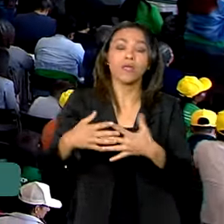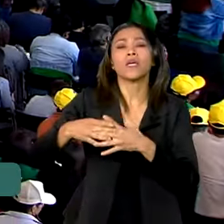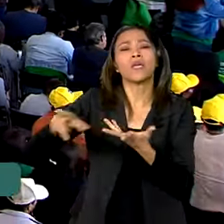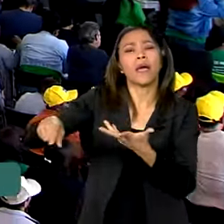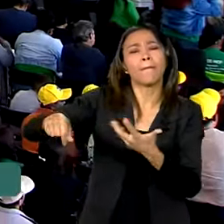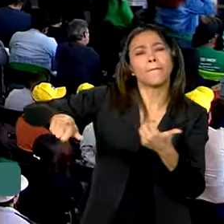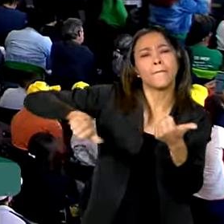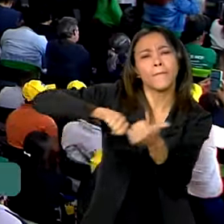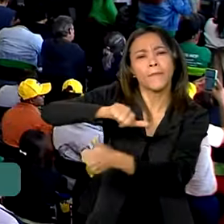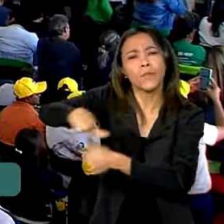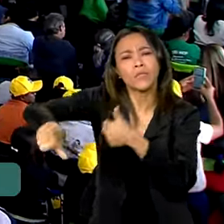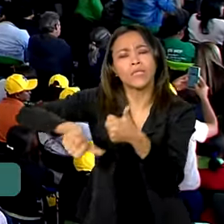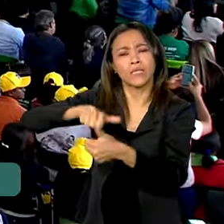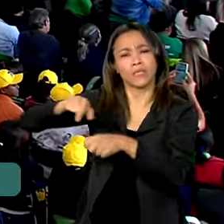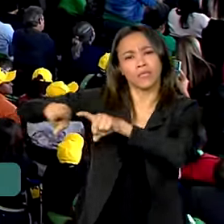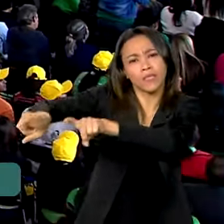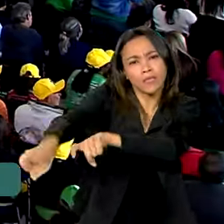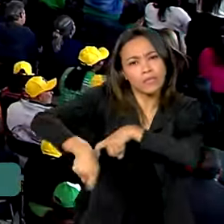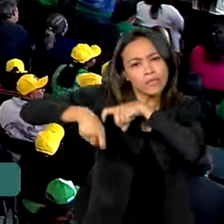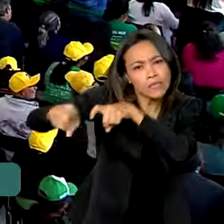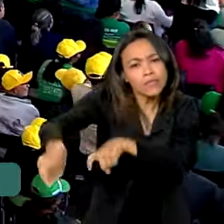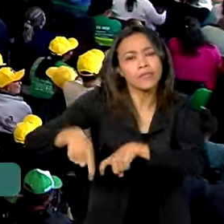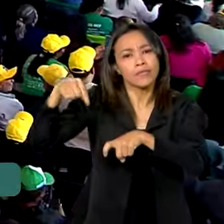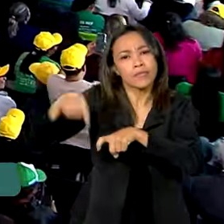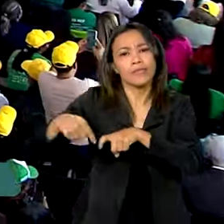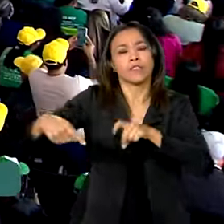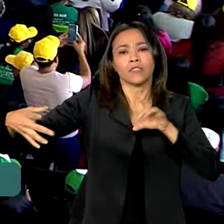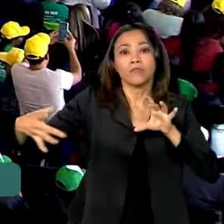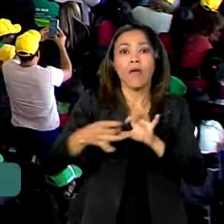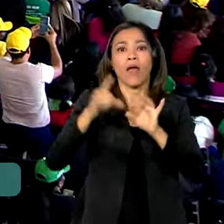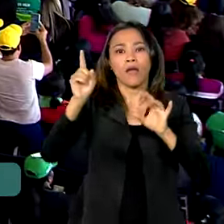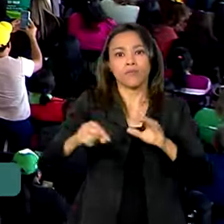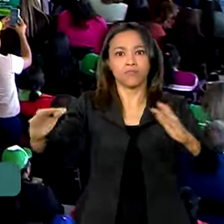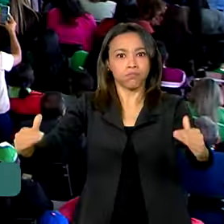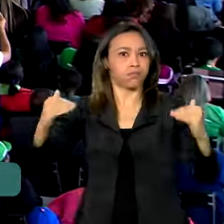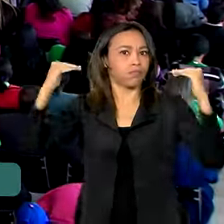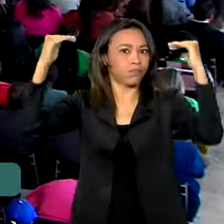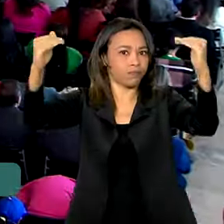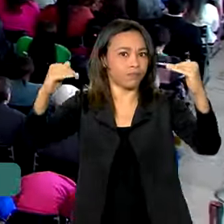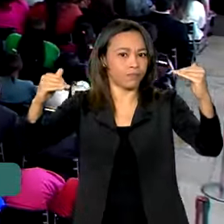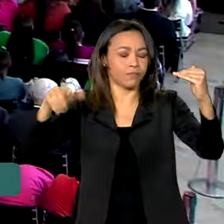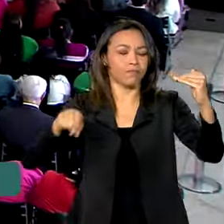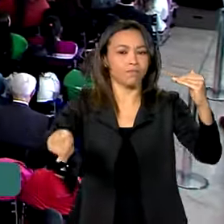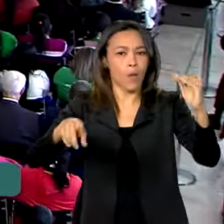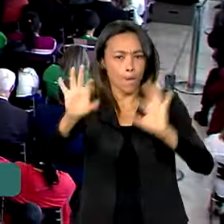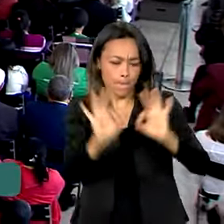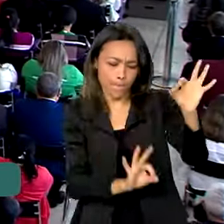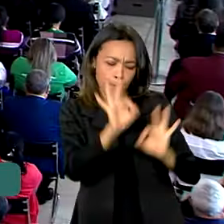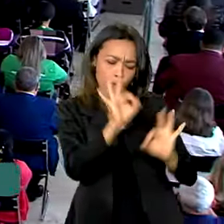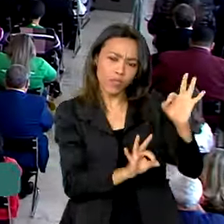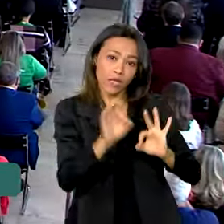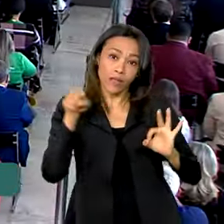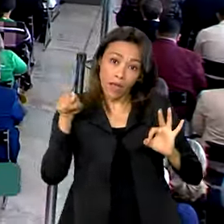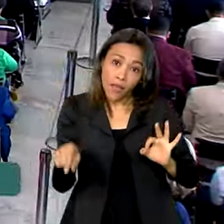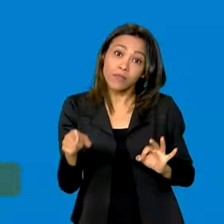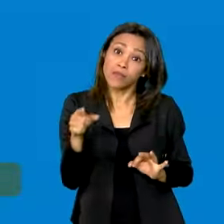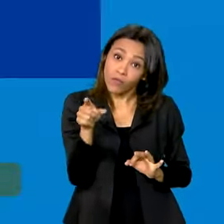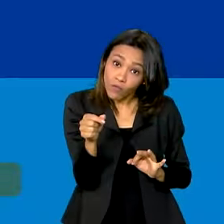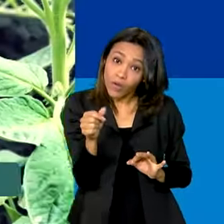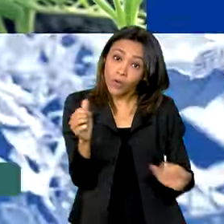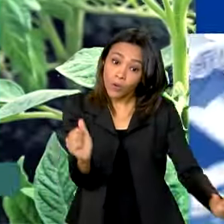e para a consolidação de um projeto soberano e popular de agricultura. Esse é o valor da